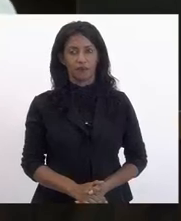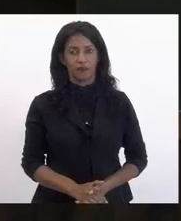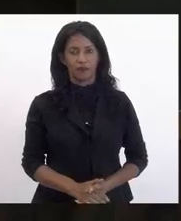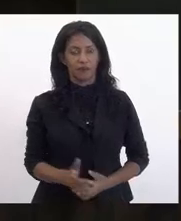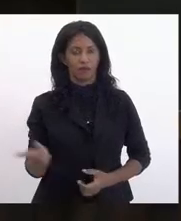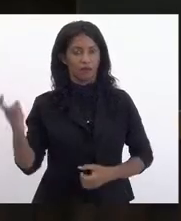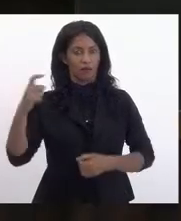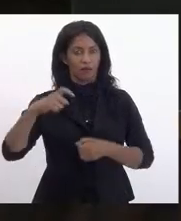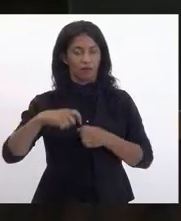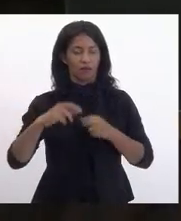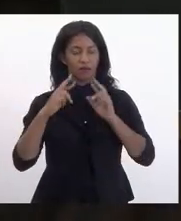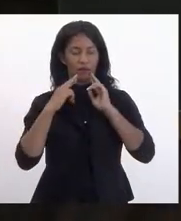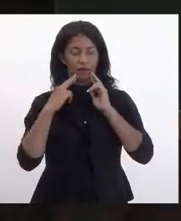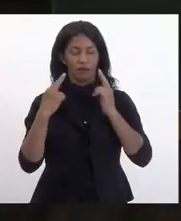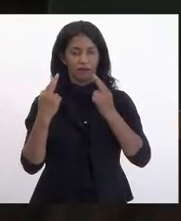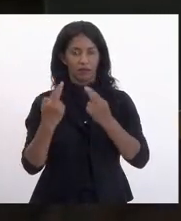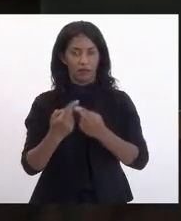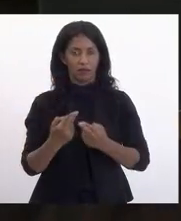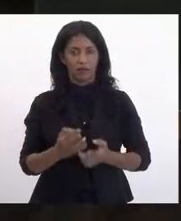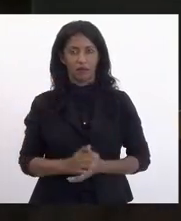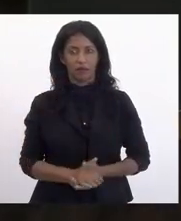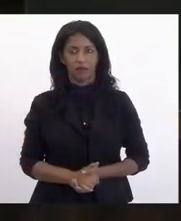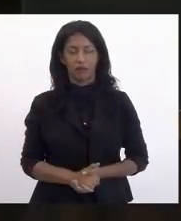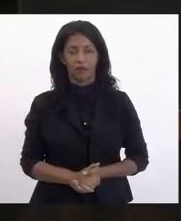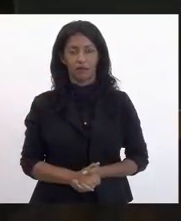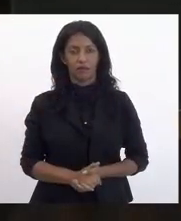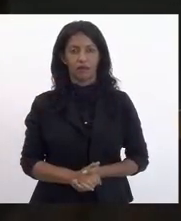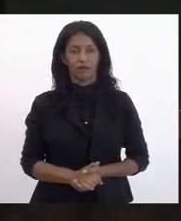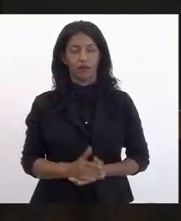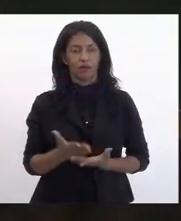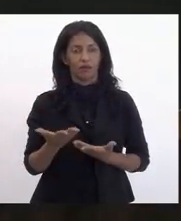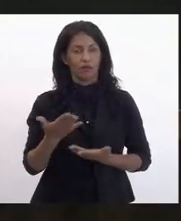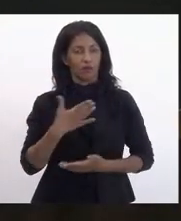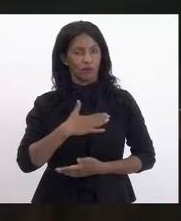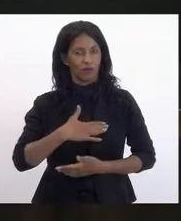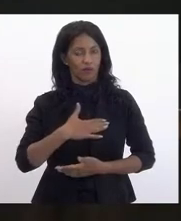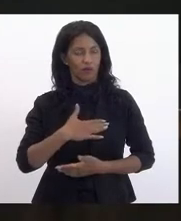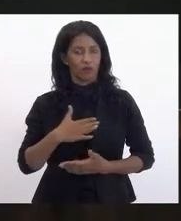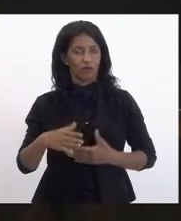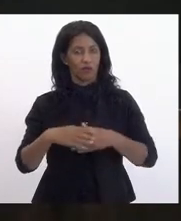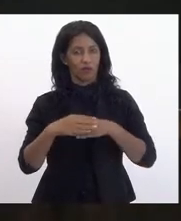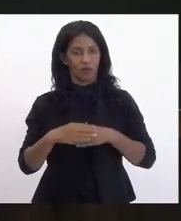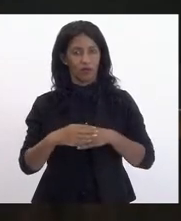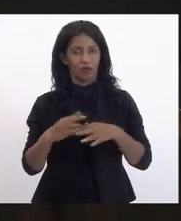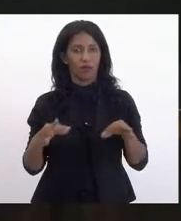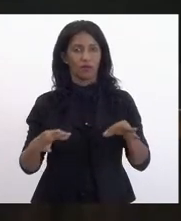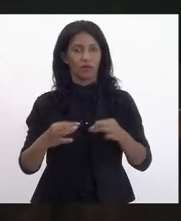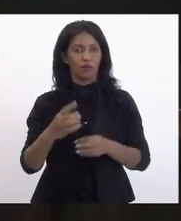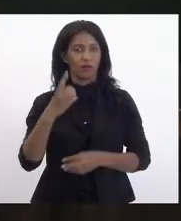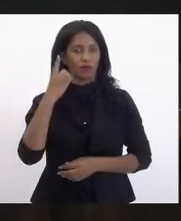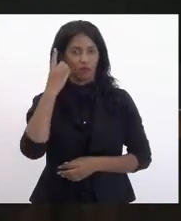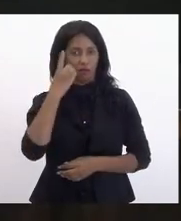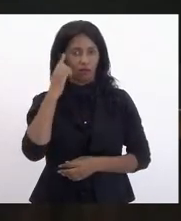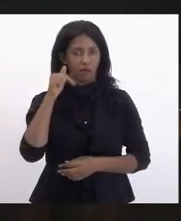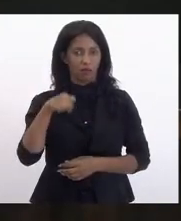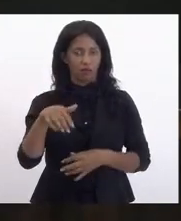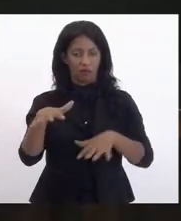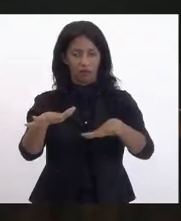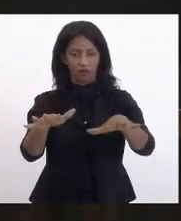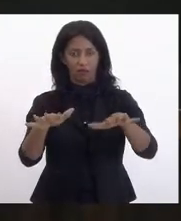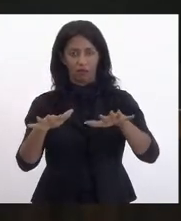Está reaberta a sessão. Gostaria de saudar a todos os deputados e deputadas presentes aqui no